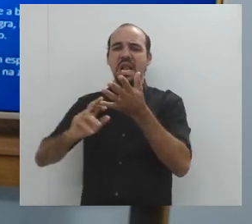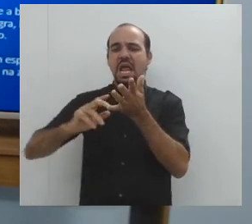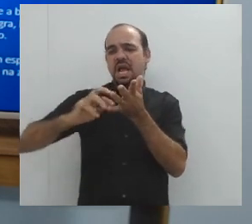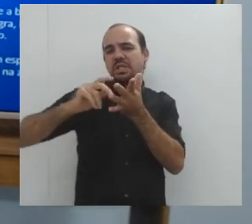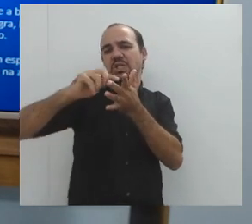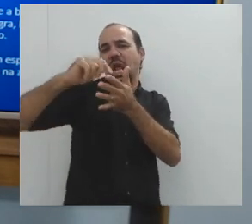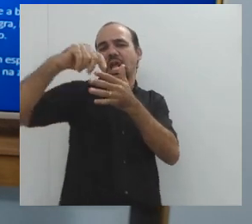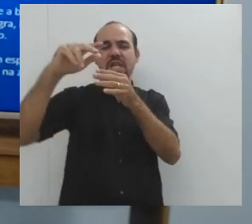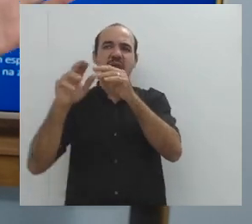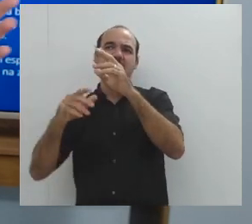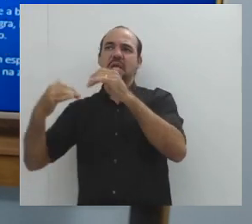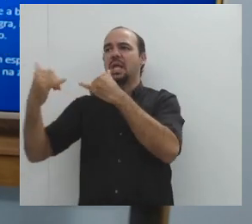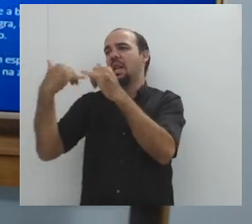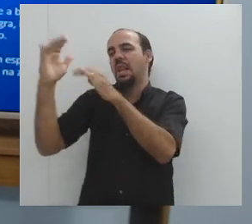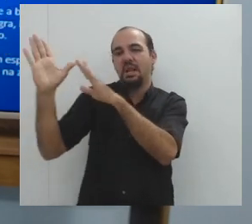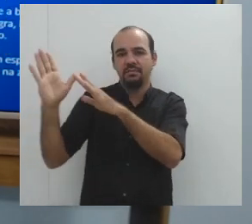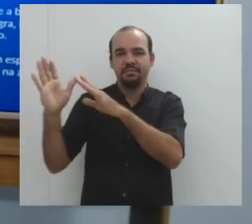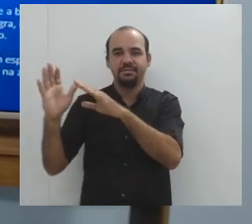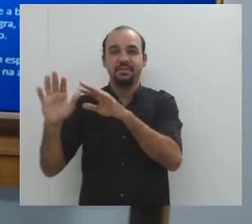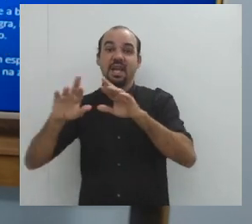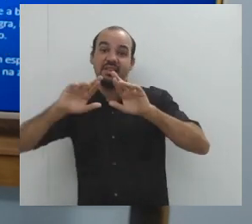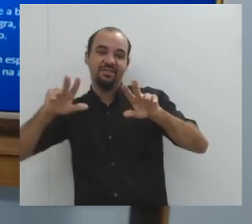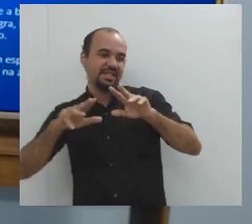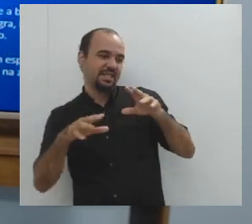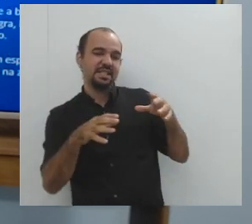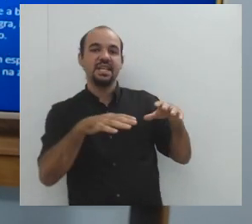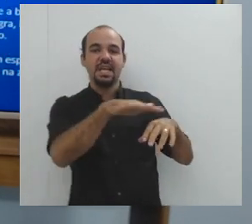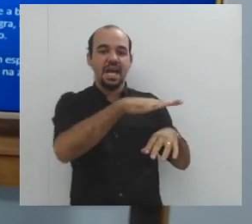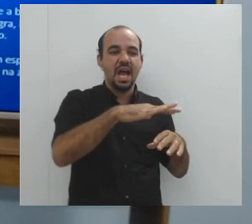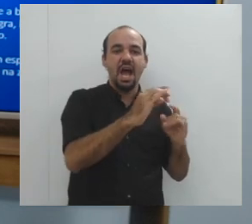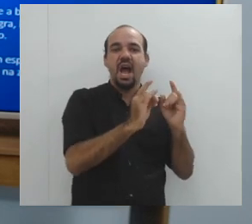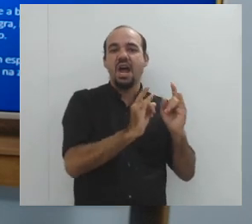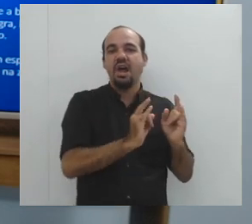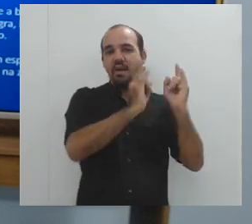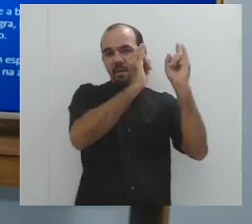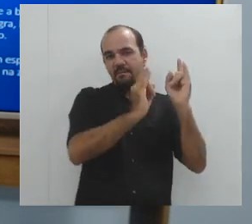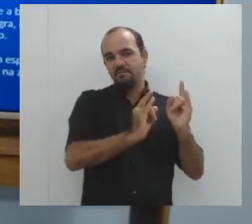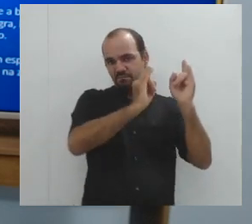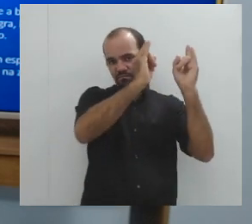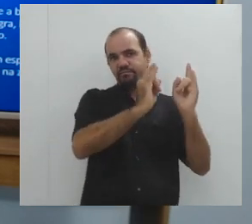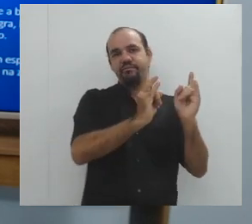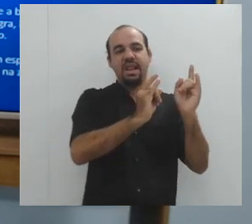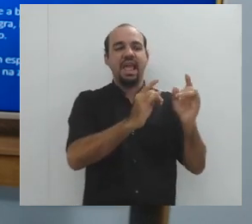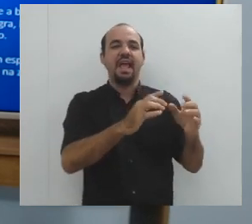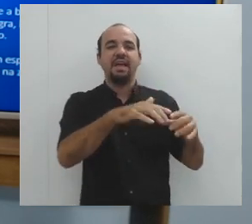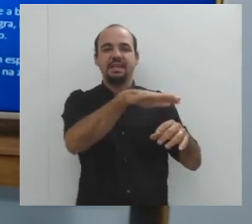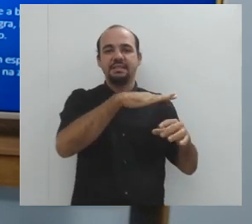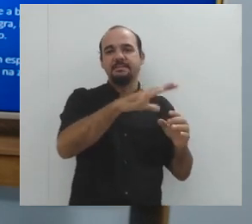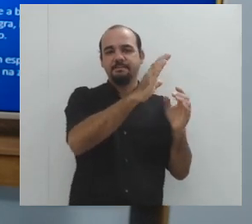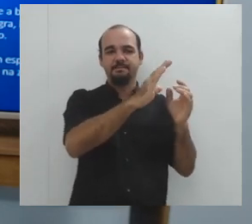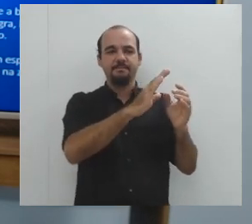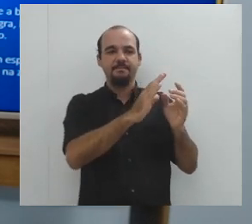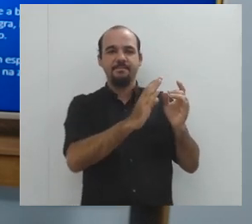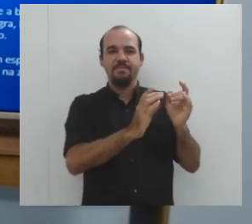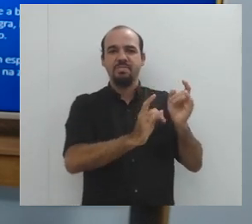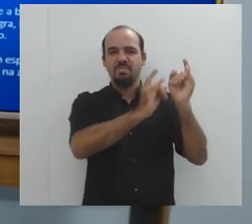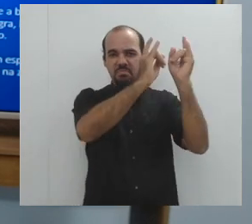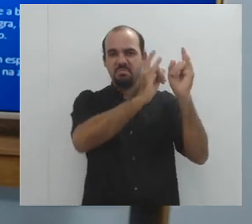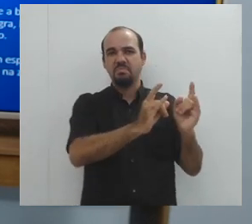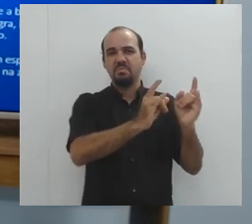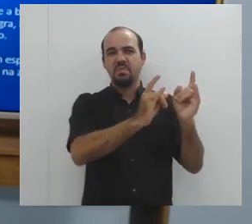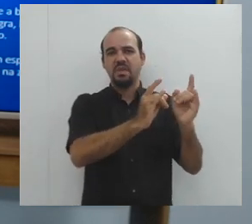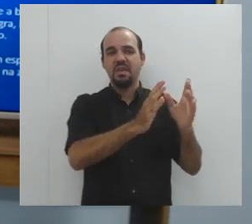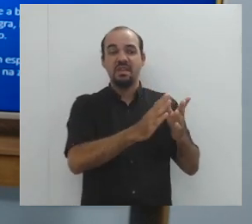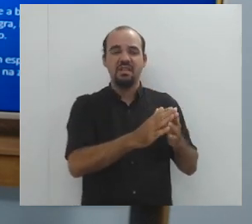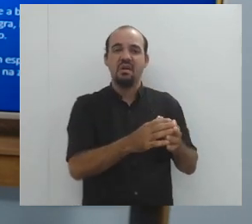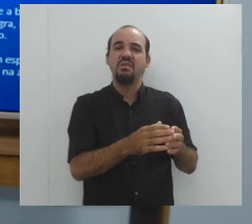tipo apartamentos, condomínios, existe uma questão que vem aumentando de diminuição